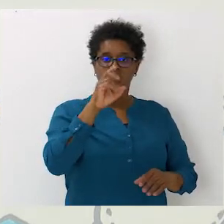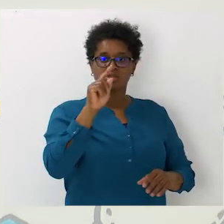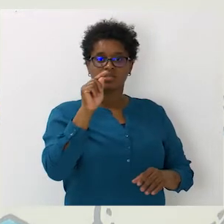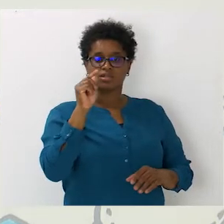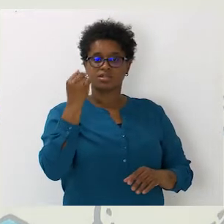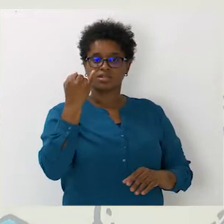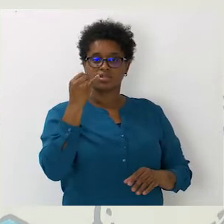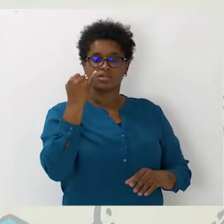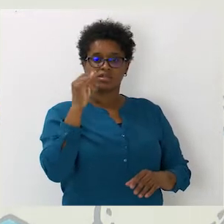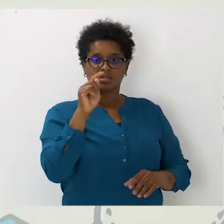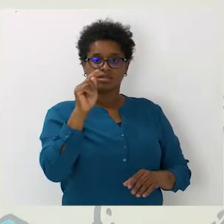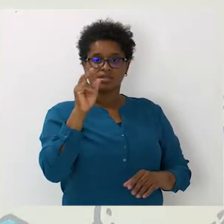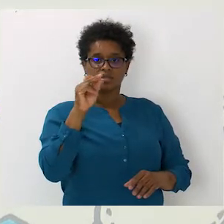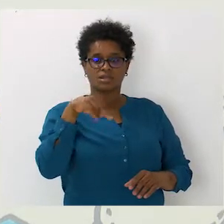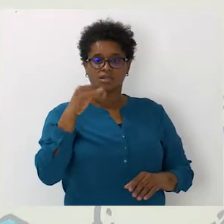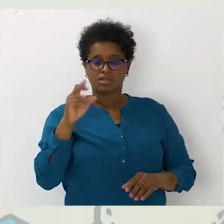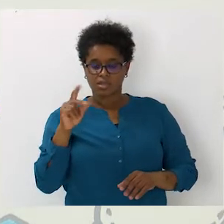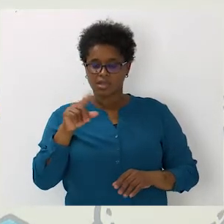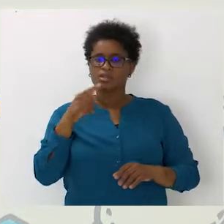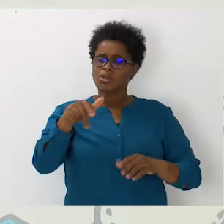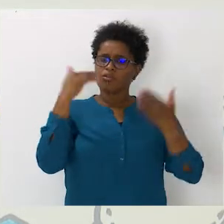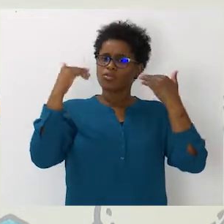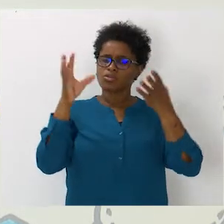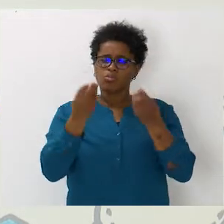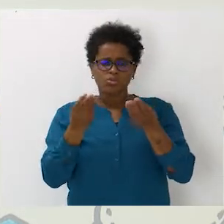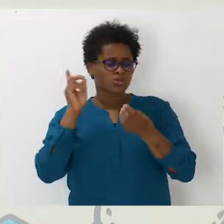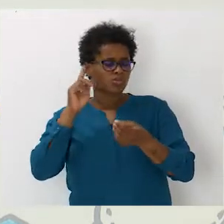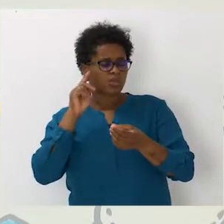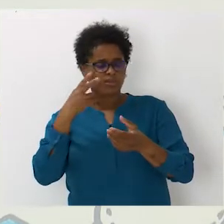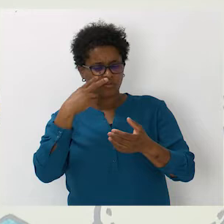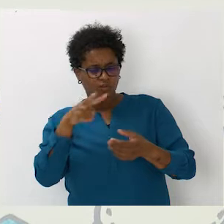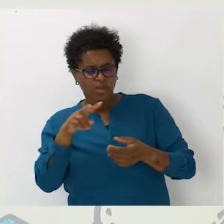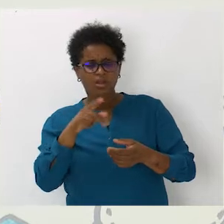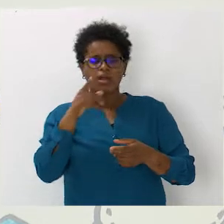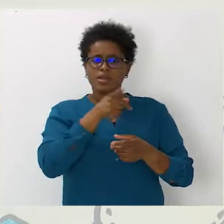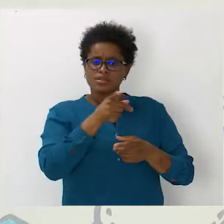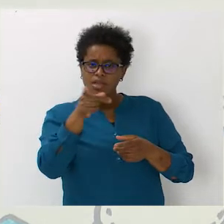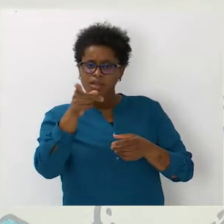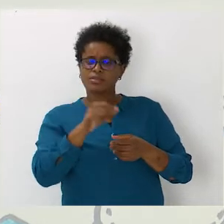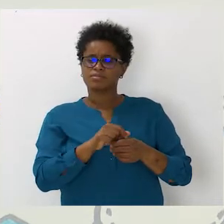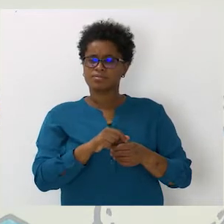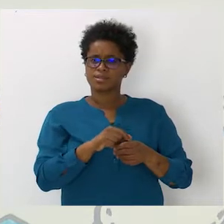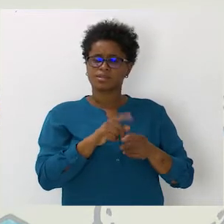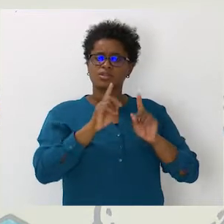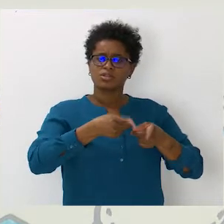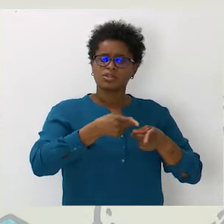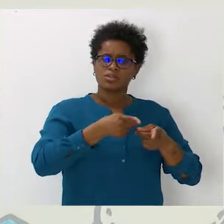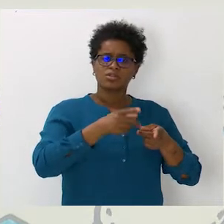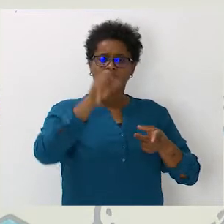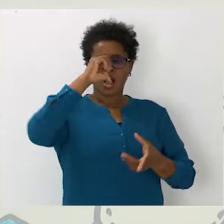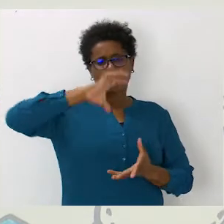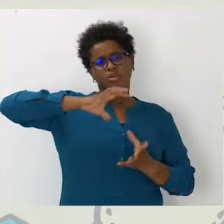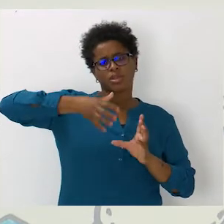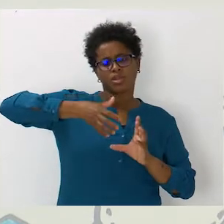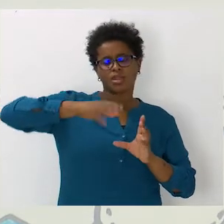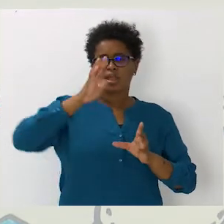Oceania. E um dado muito importante, observem uma seta que sai do